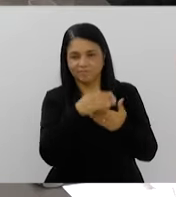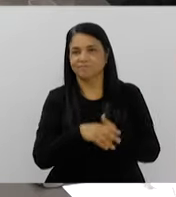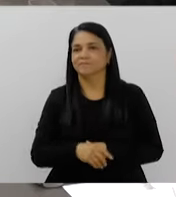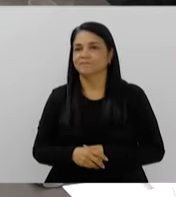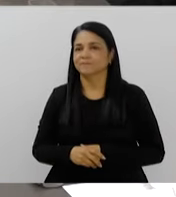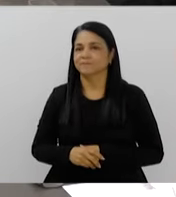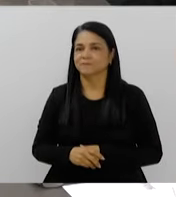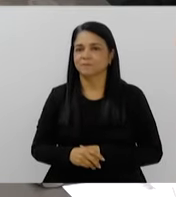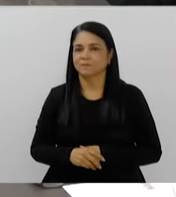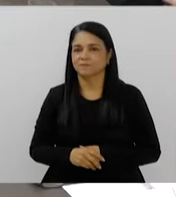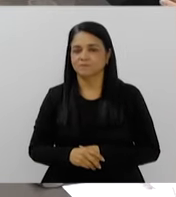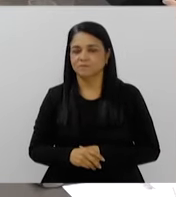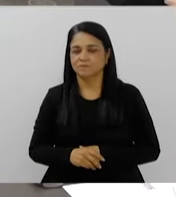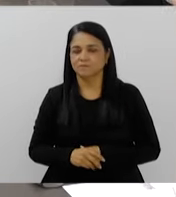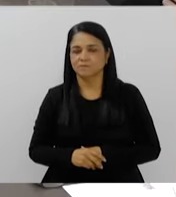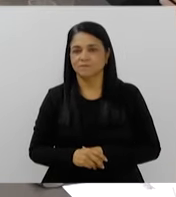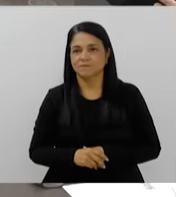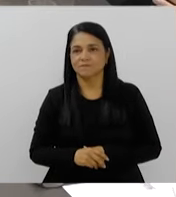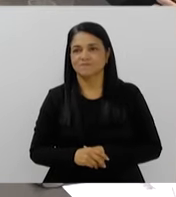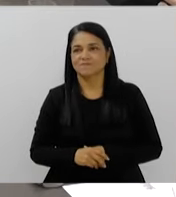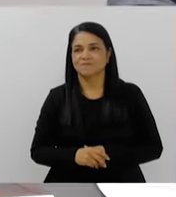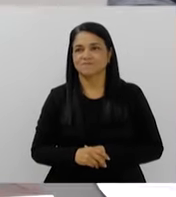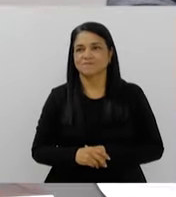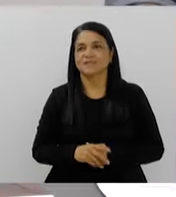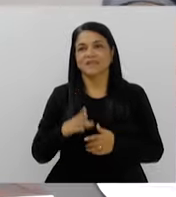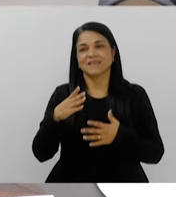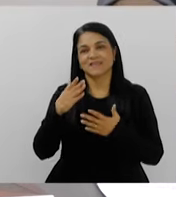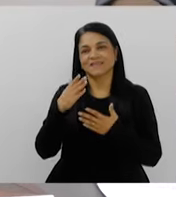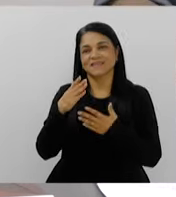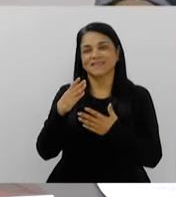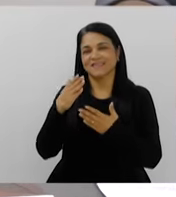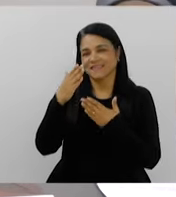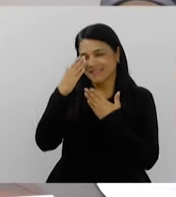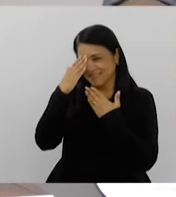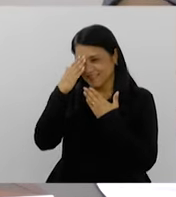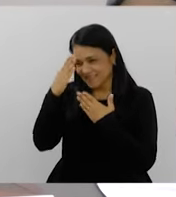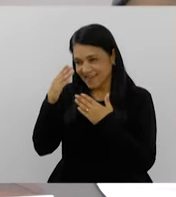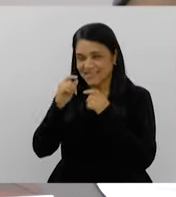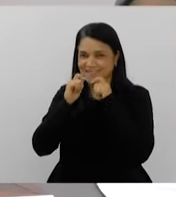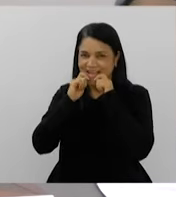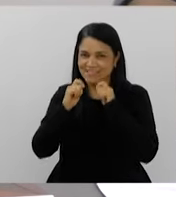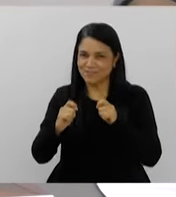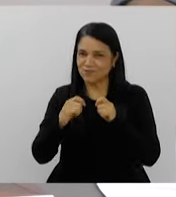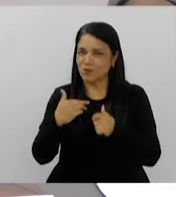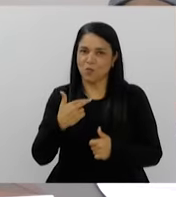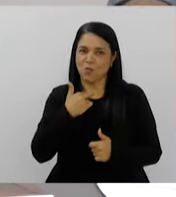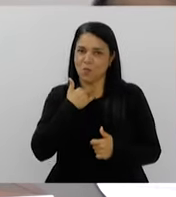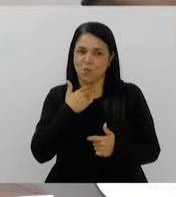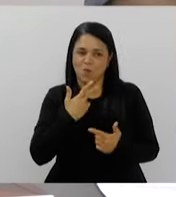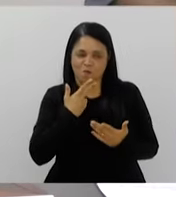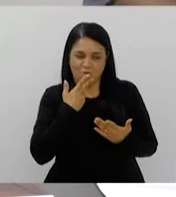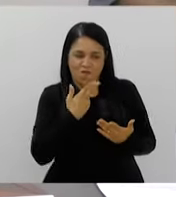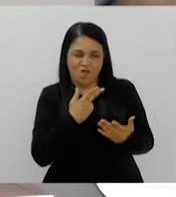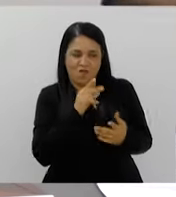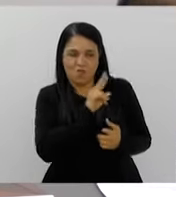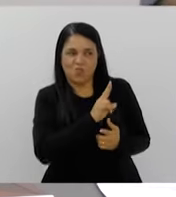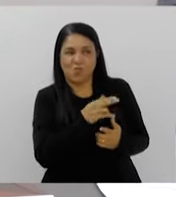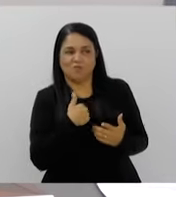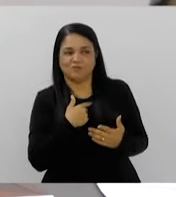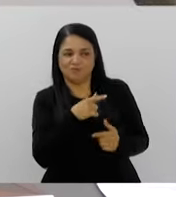Corrigido. Seguramente, graças a vossa assessora, que eu não posso elogiar aqui em público, para Vossa Excelência não ficar roxo de ciúme.